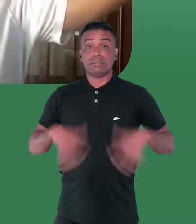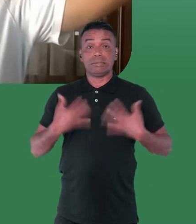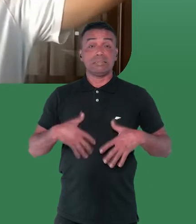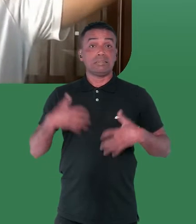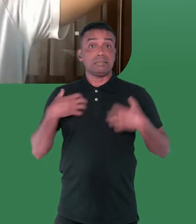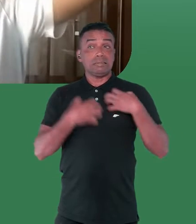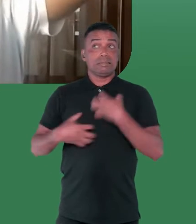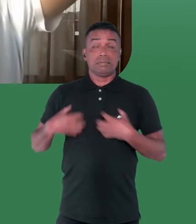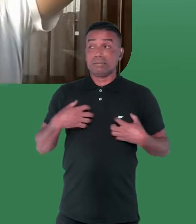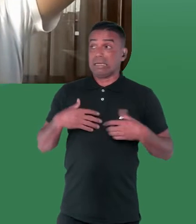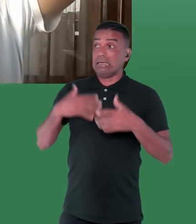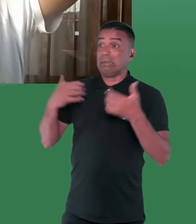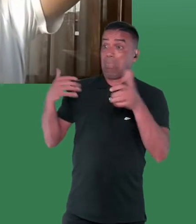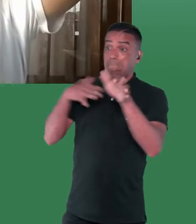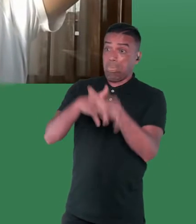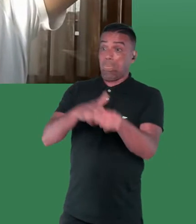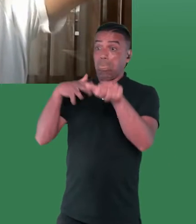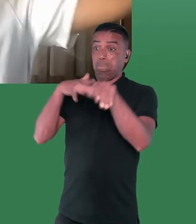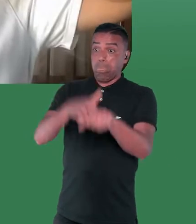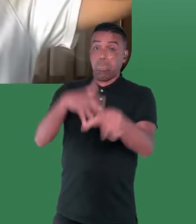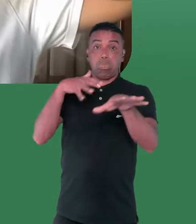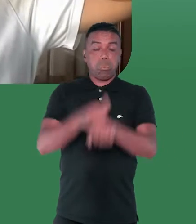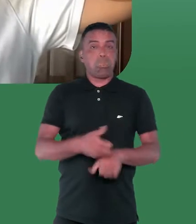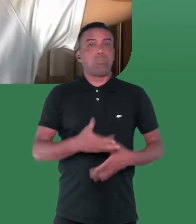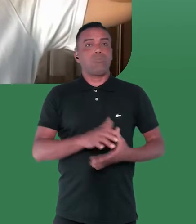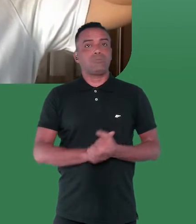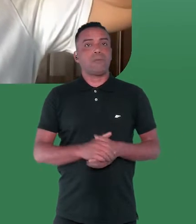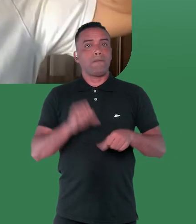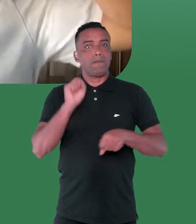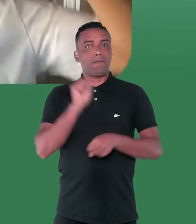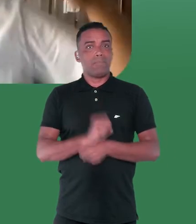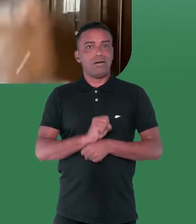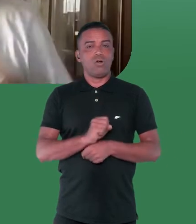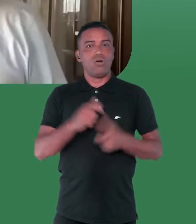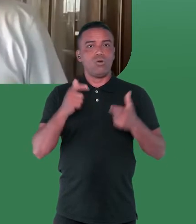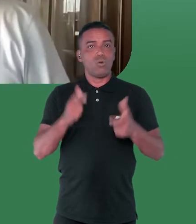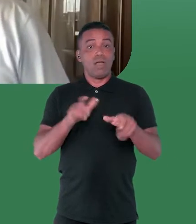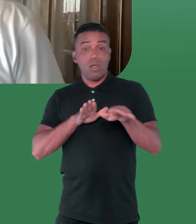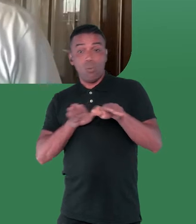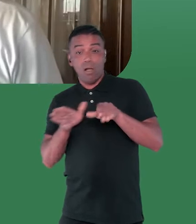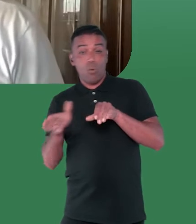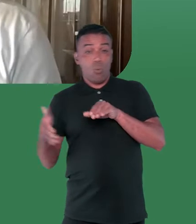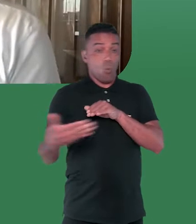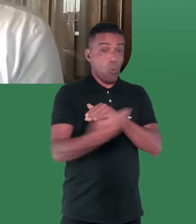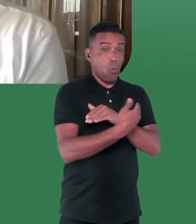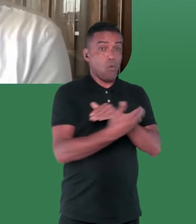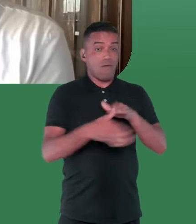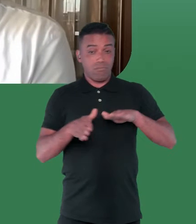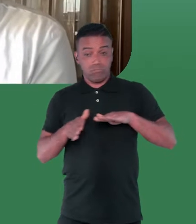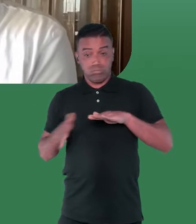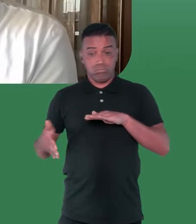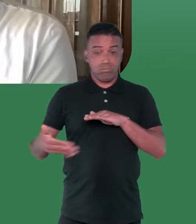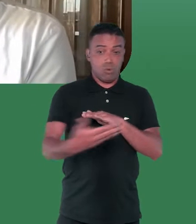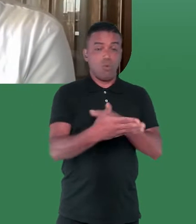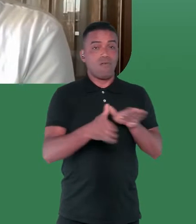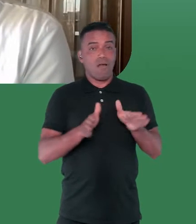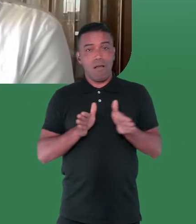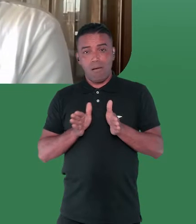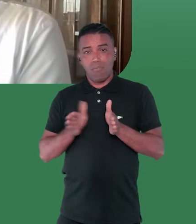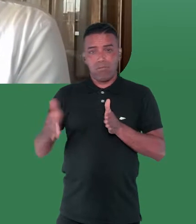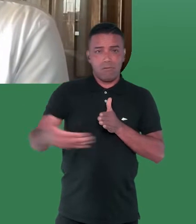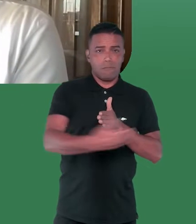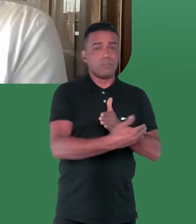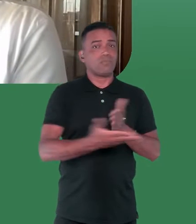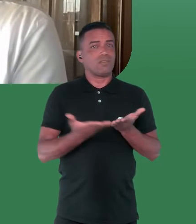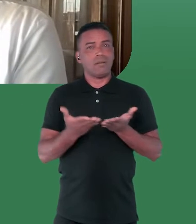falando de acidente, eu falei: nossa, onde é que eu estou? Chegou lá que nós paramos, assim, no lugar, uma curva, no meio da rodovia, estava um